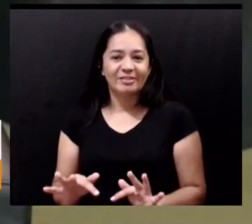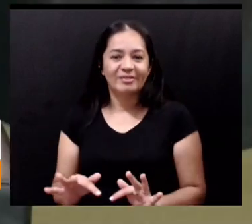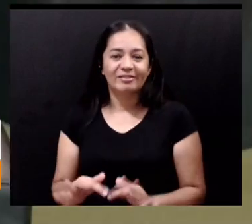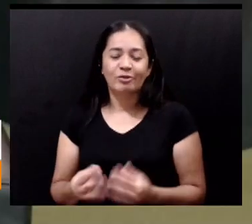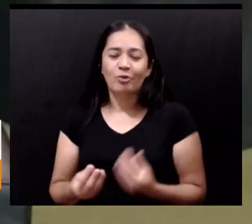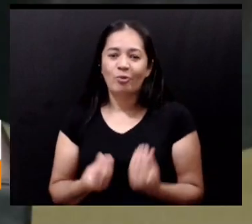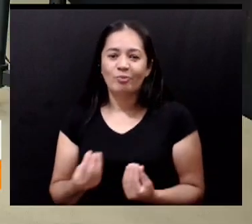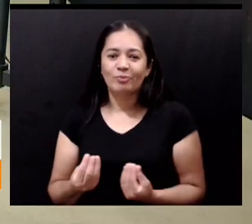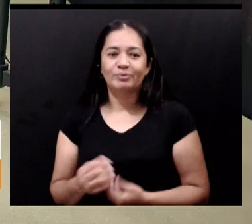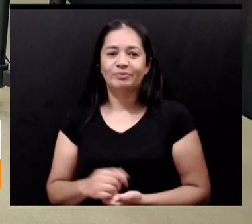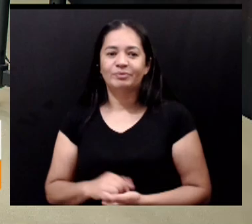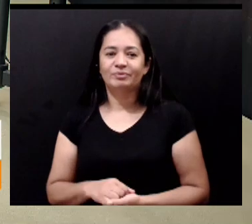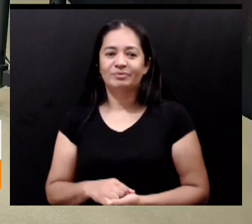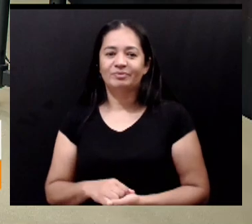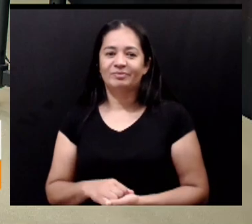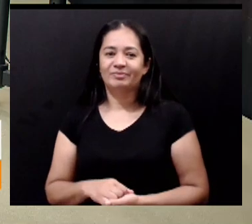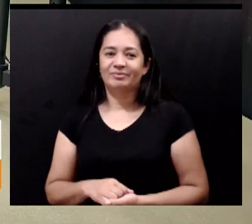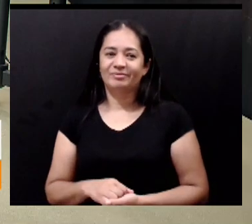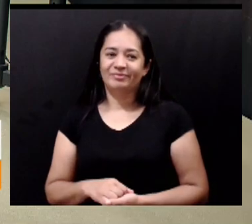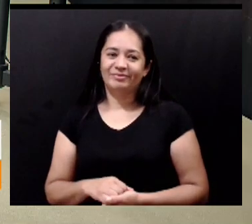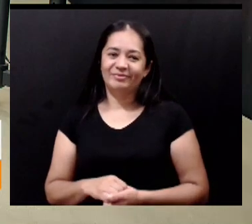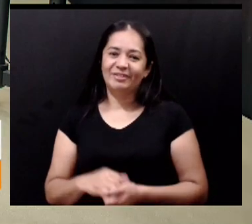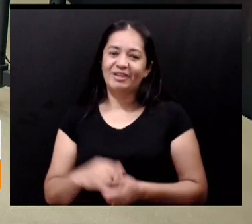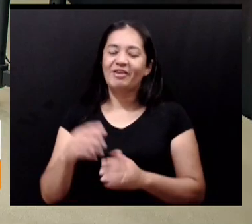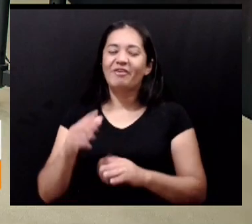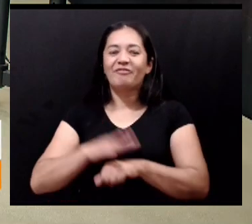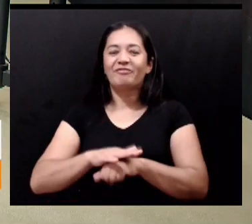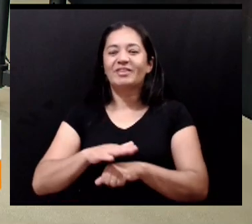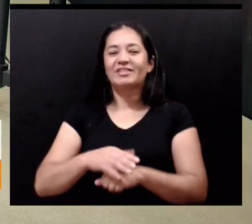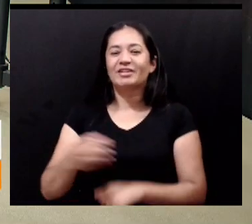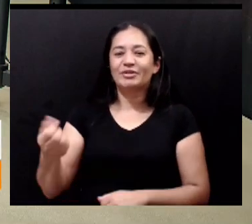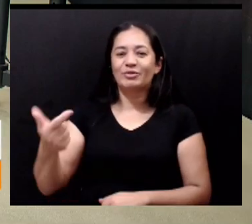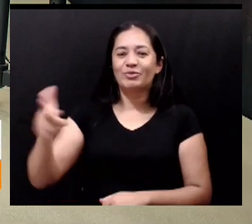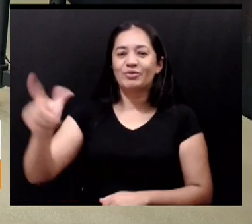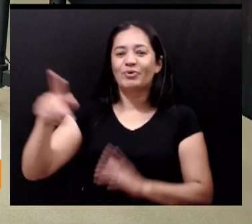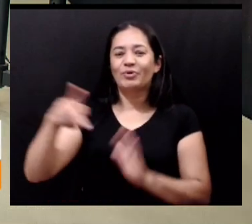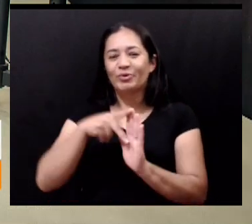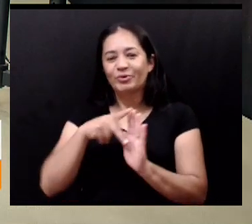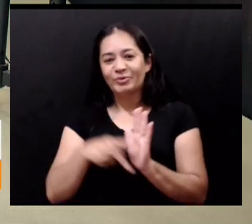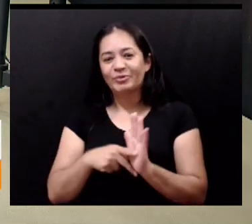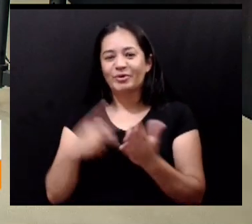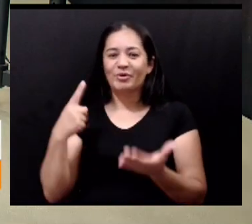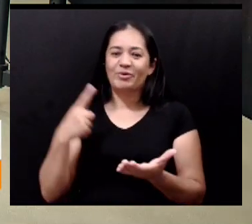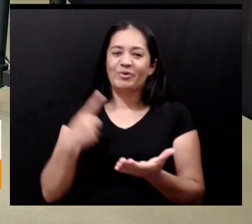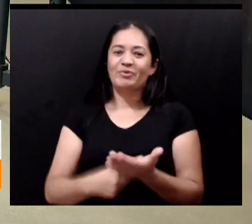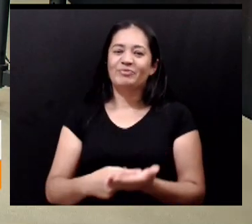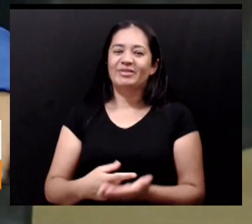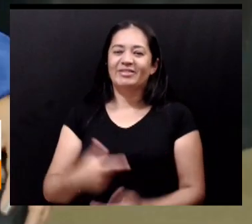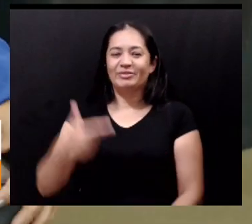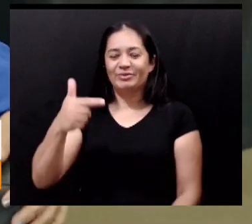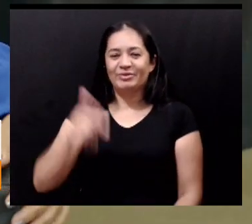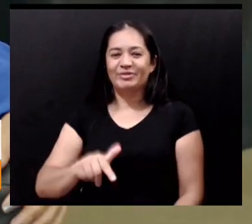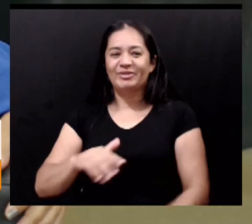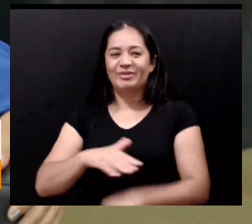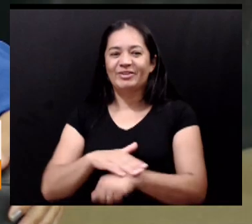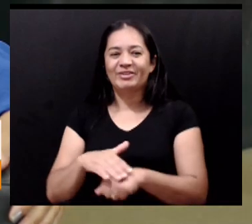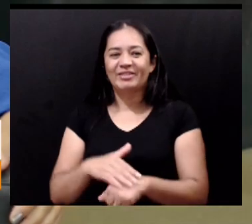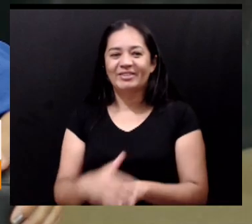Marcando um programa novo. Marcando uma nova prosa, uma nova conversa. Gente! Uma nova